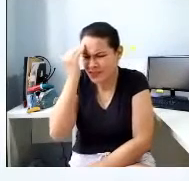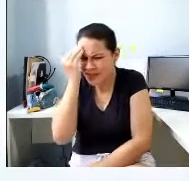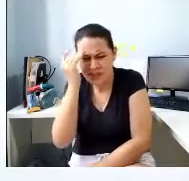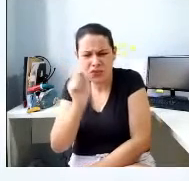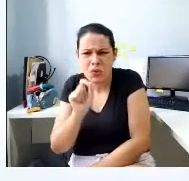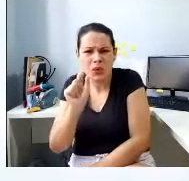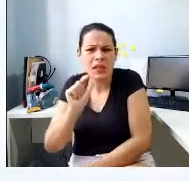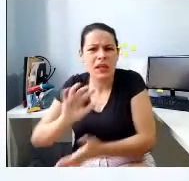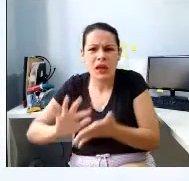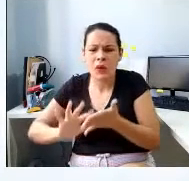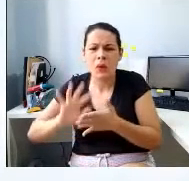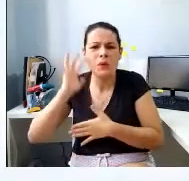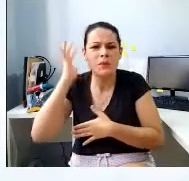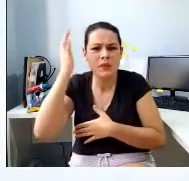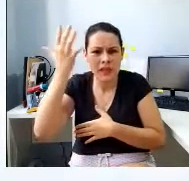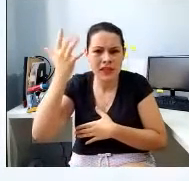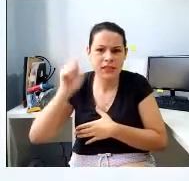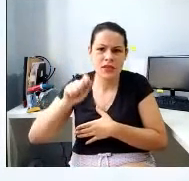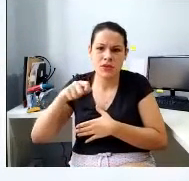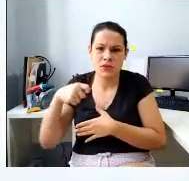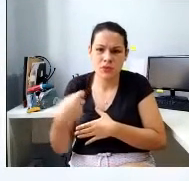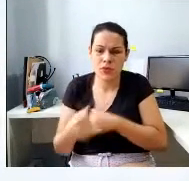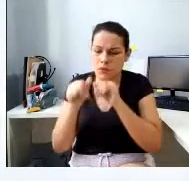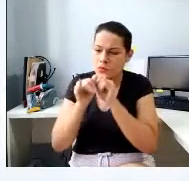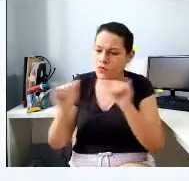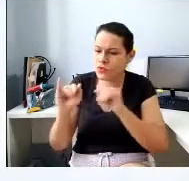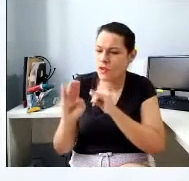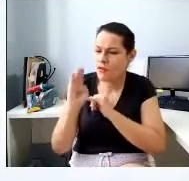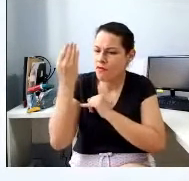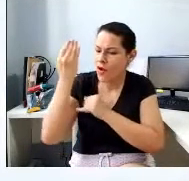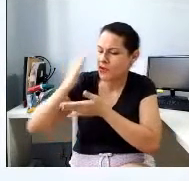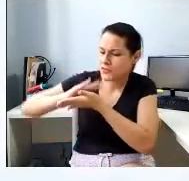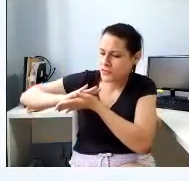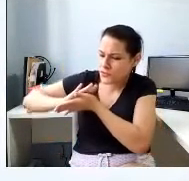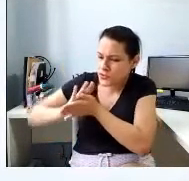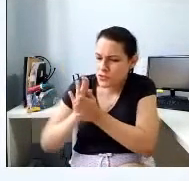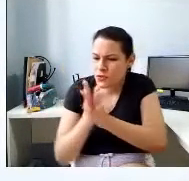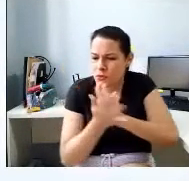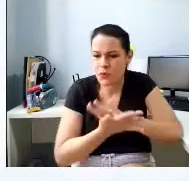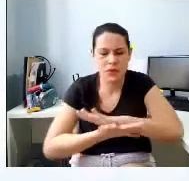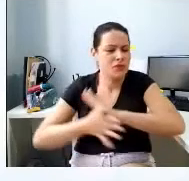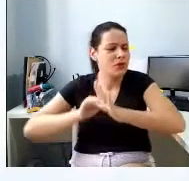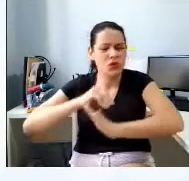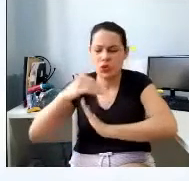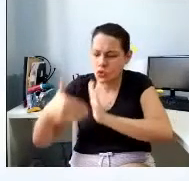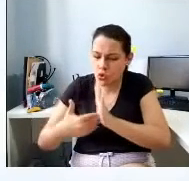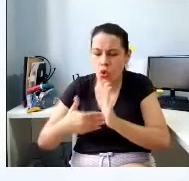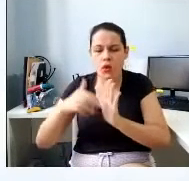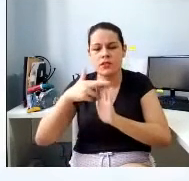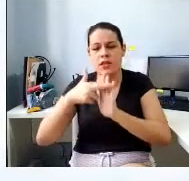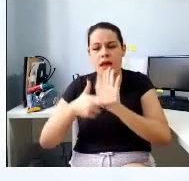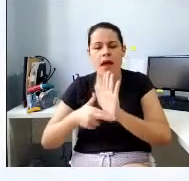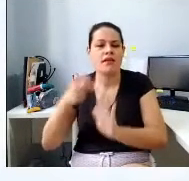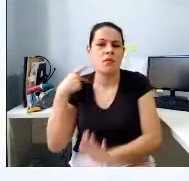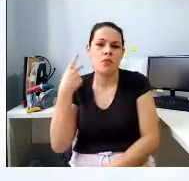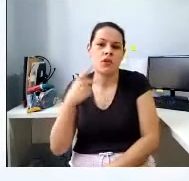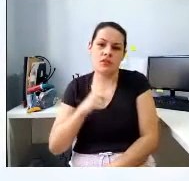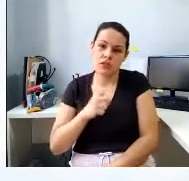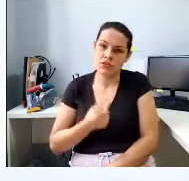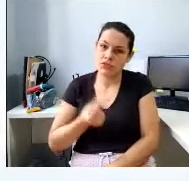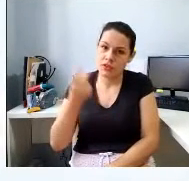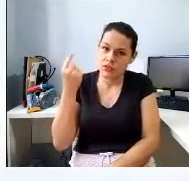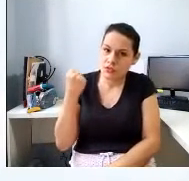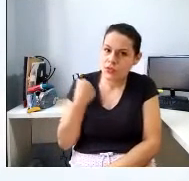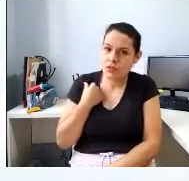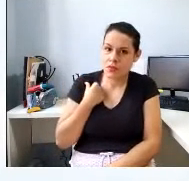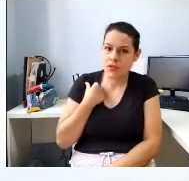tinha acontecido, destruindo todas as regras políticas que se utilizavam até aquele